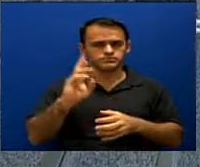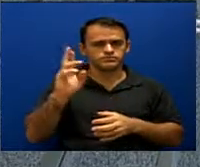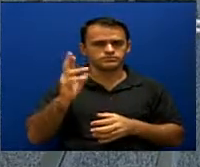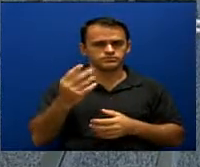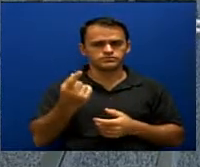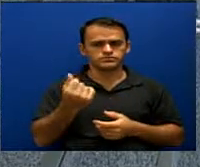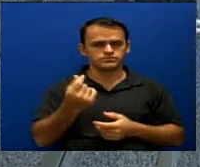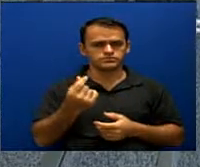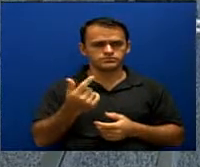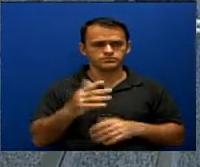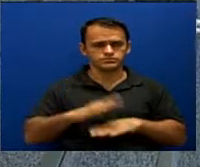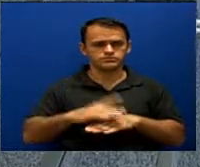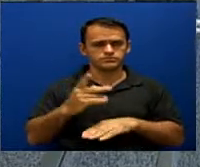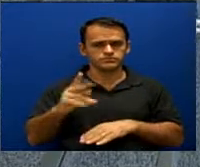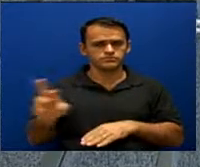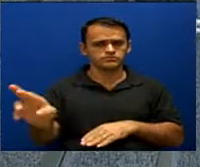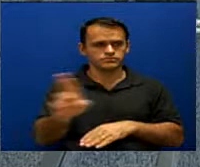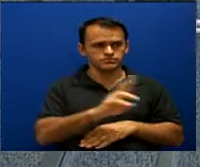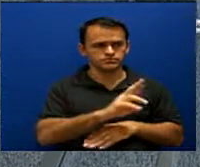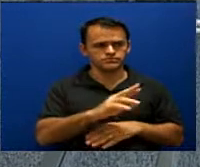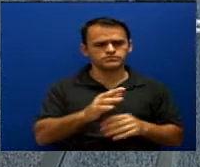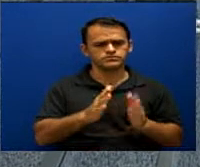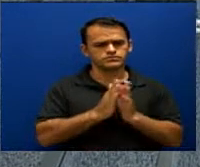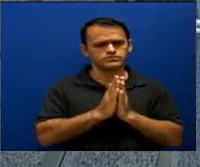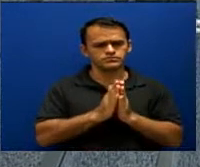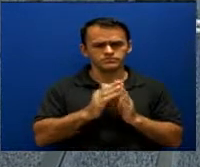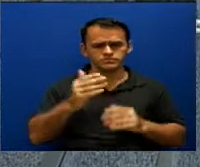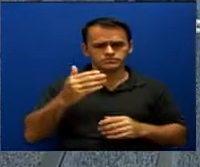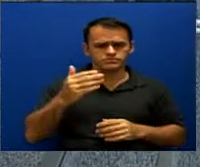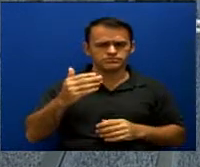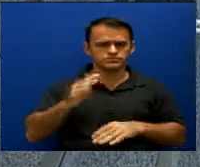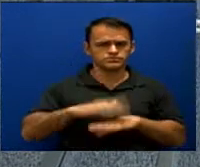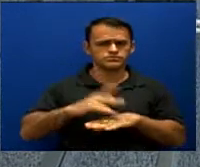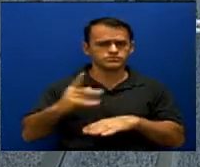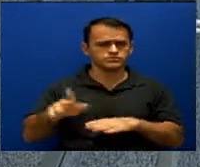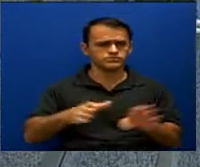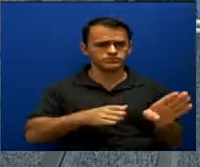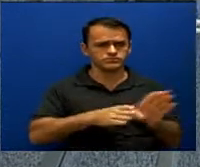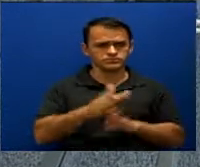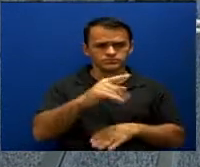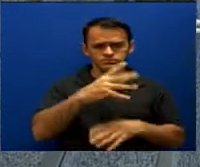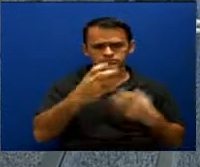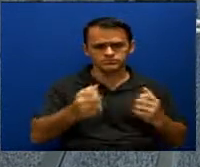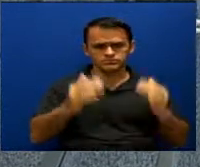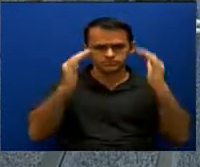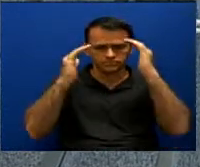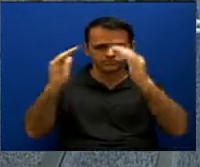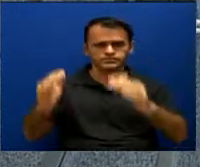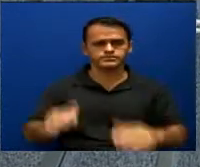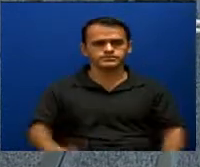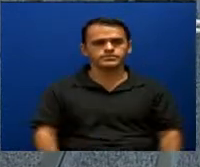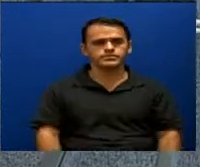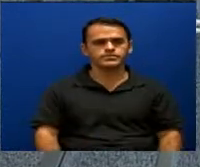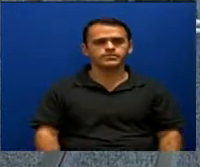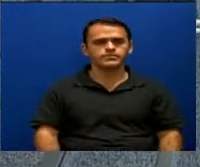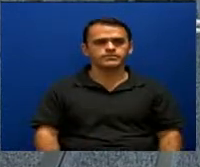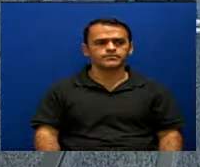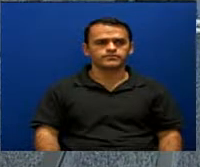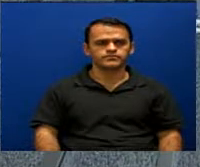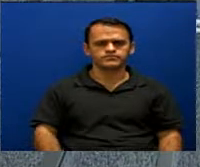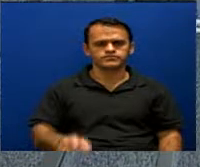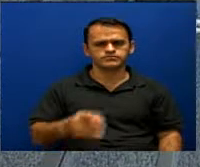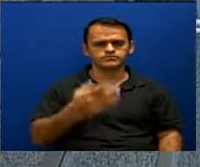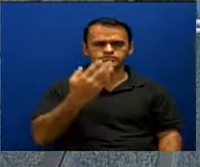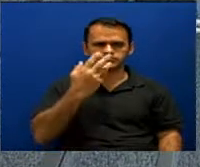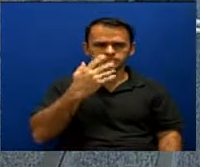estudaram isso, que fizeram, pode ser para ver essa questão da derrubada, porque a gente tem que seguir a orientação deles, né? Não, mas eu estou pedindo realmente deles. Não são tão meninos